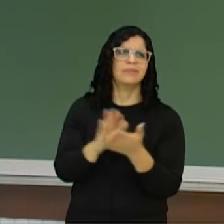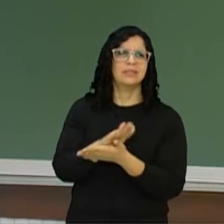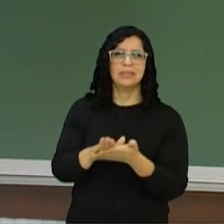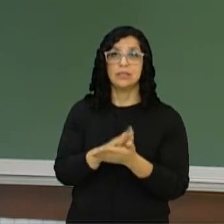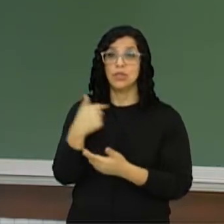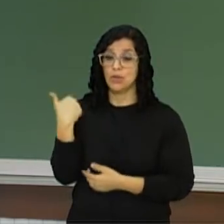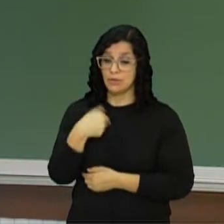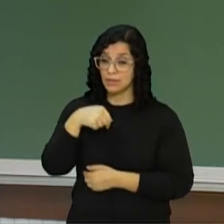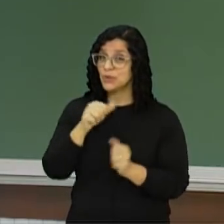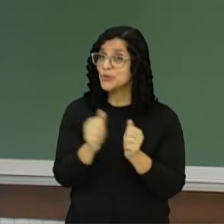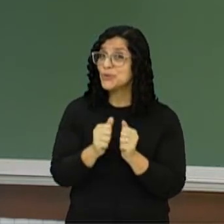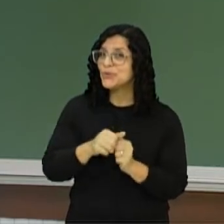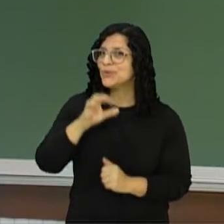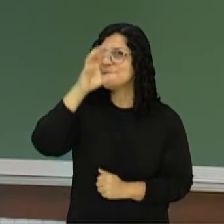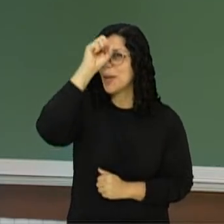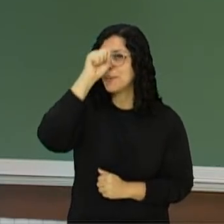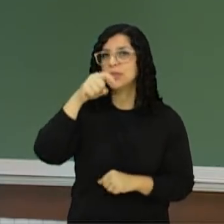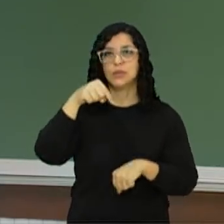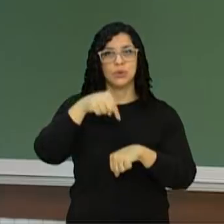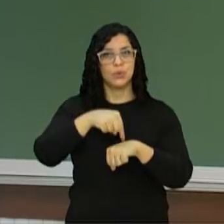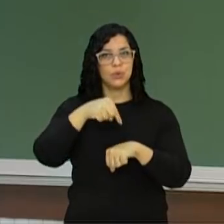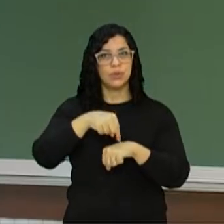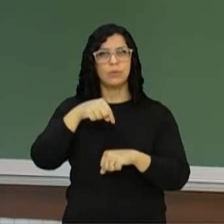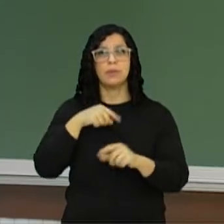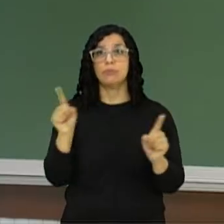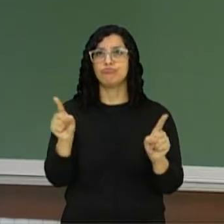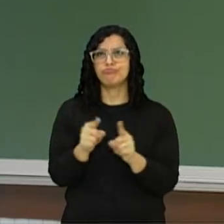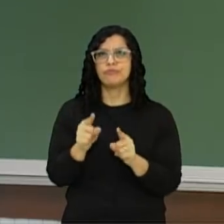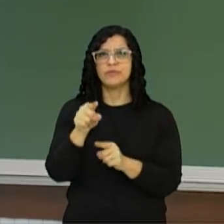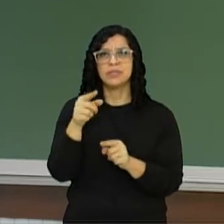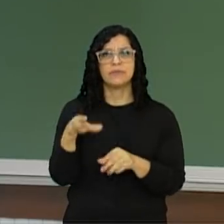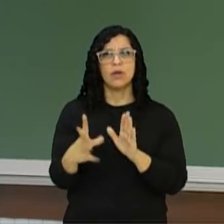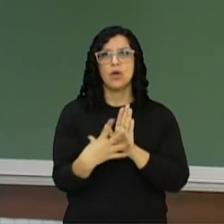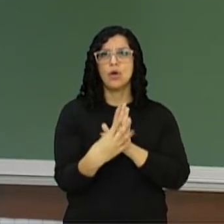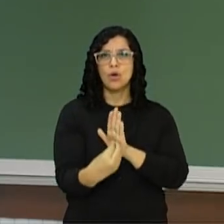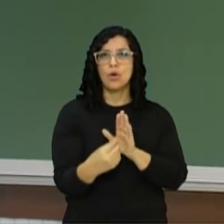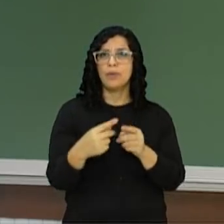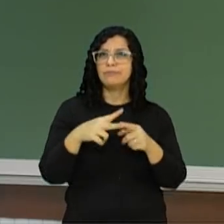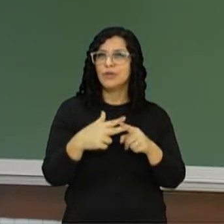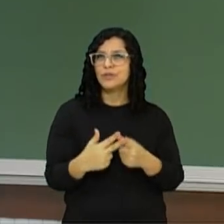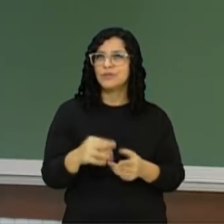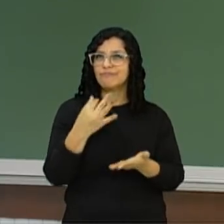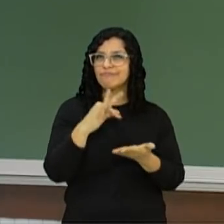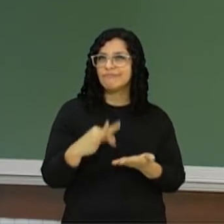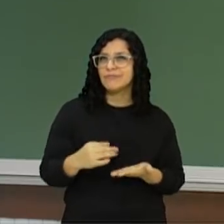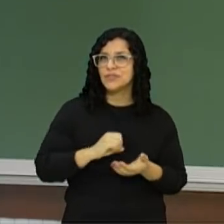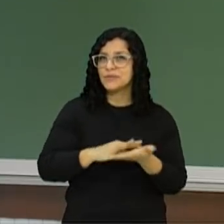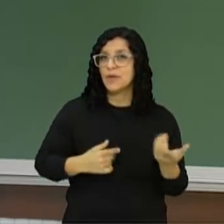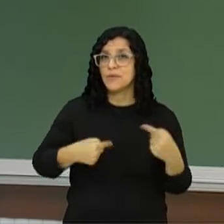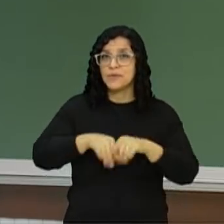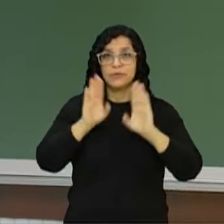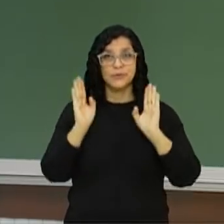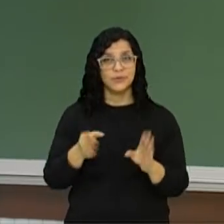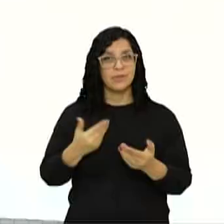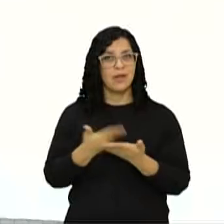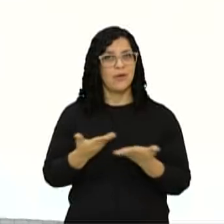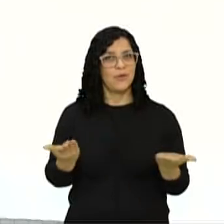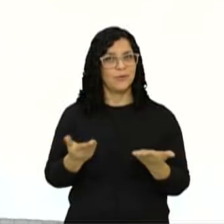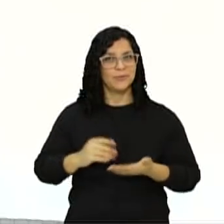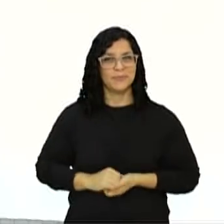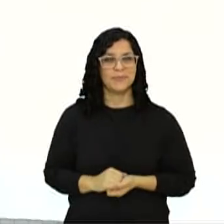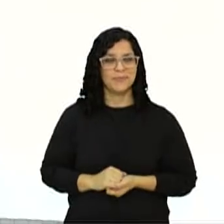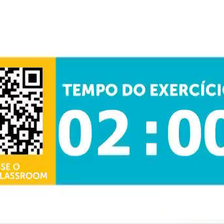A gente está aqui para aprender juntos. Eu vou dar um tempinho bem curtinho para vocês fazerem a correção dessa atividade e eu volto para a gente começar a nossa aula de